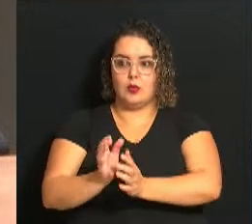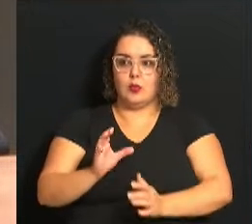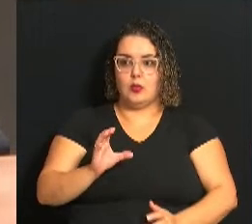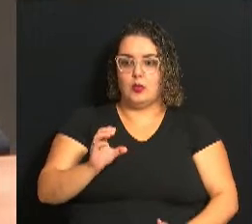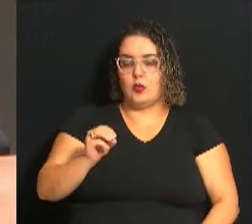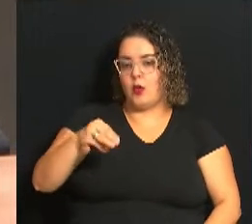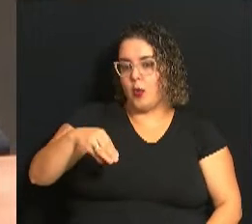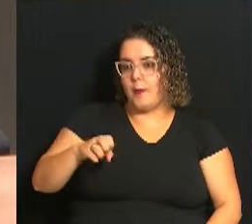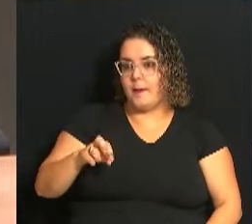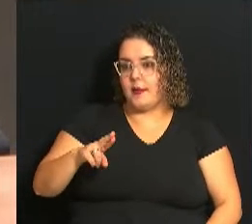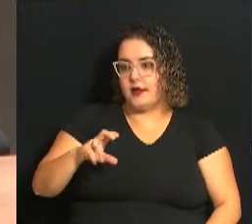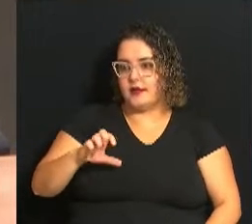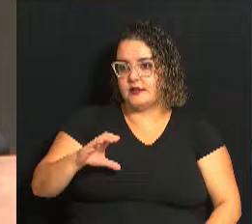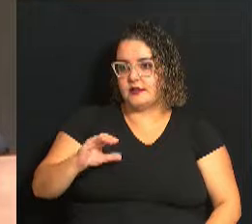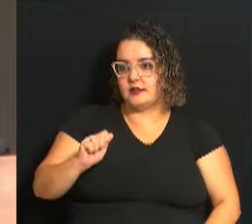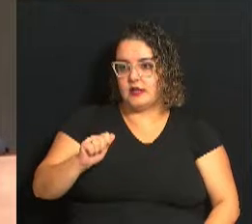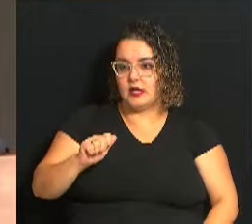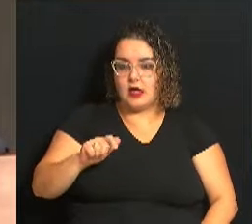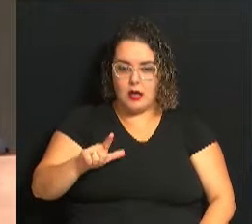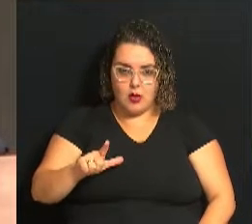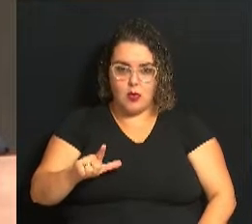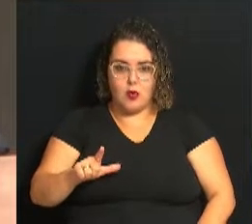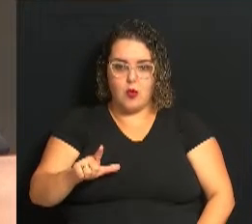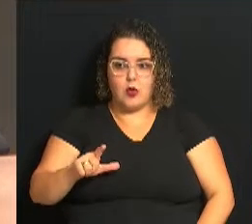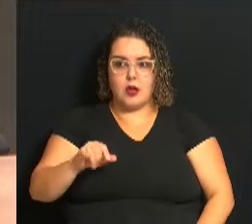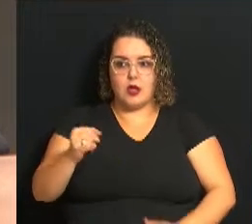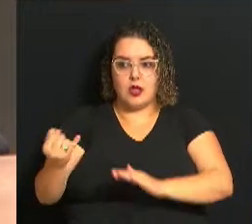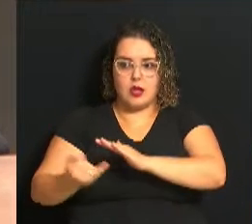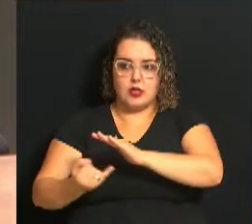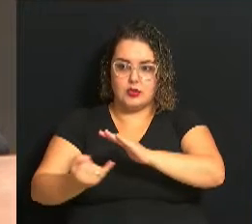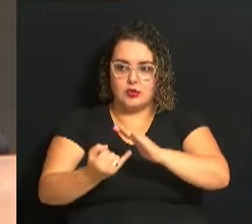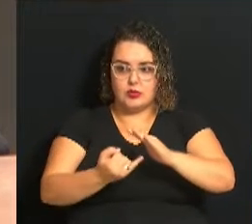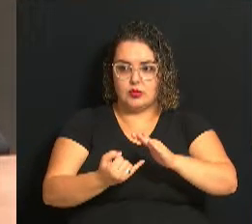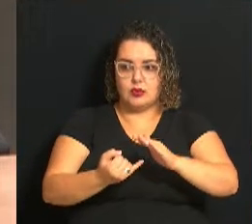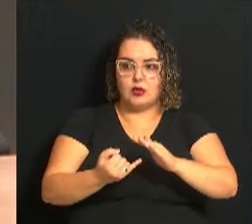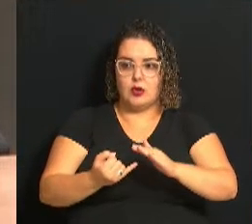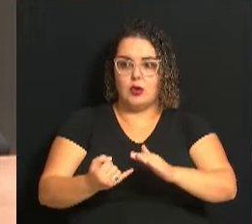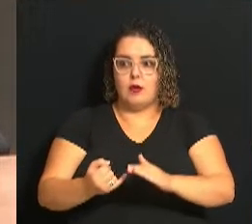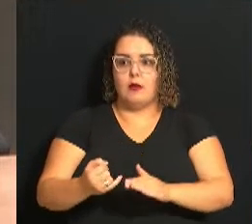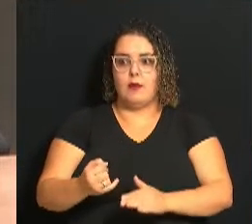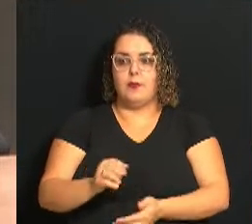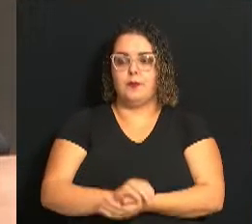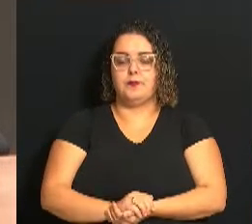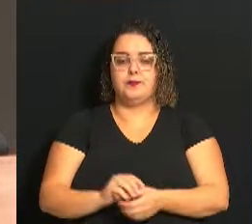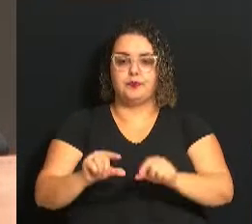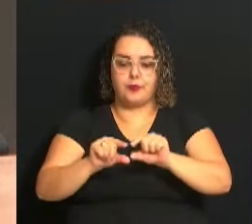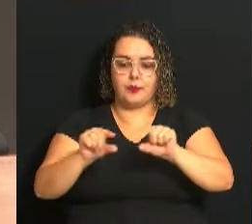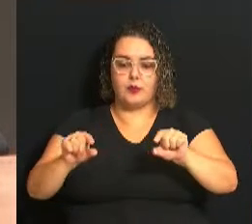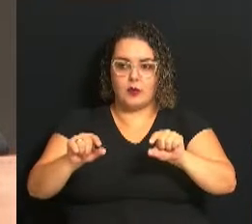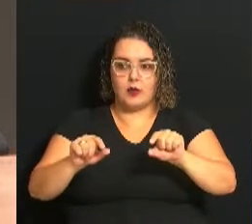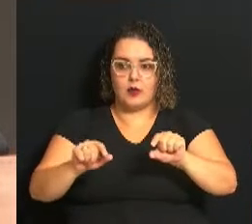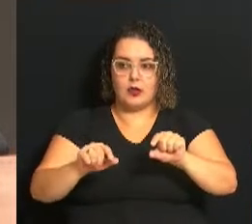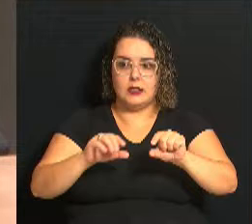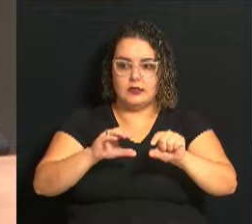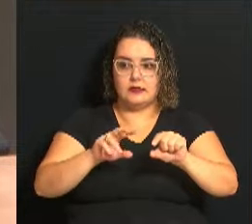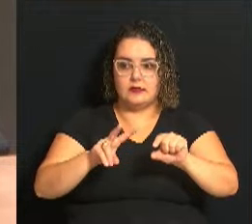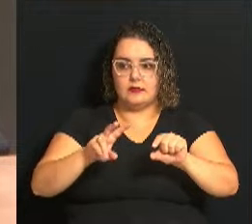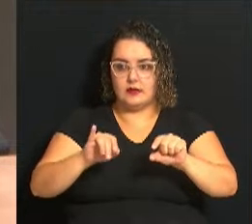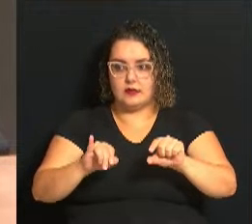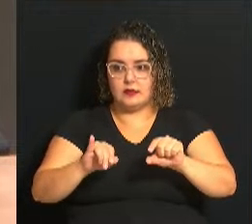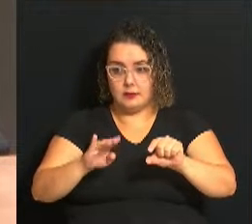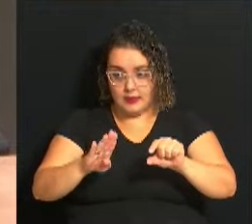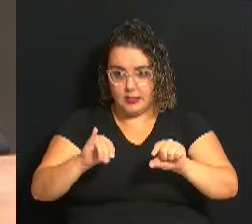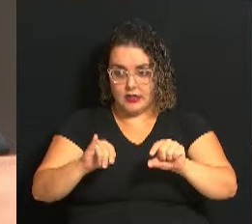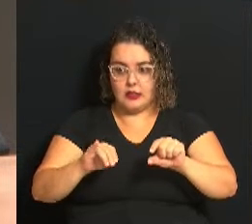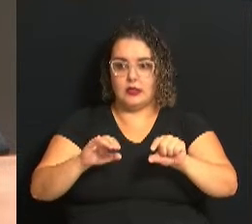institucional, a linha A, nas vias coletoras e arteriais, item 1, serão permitidas CVBI, CRF, CBI